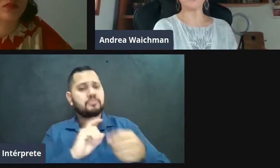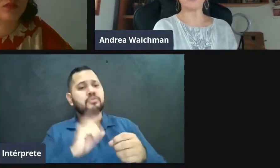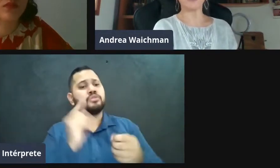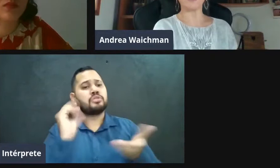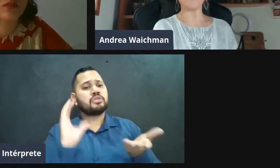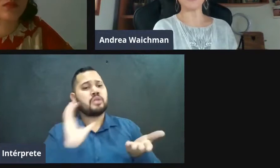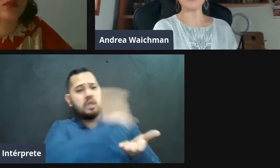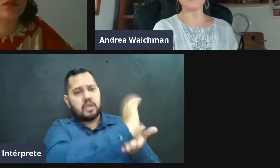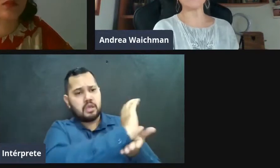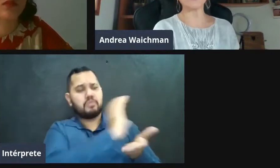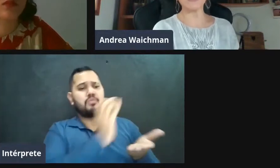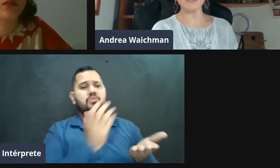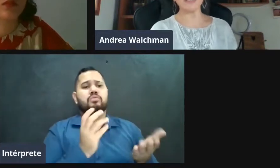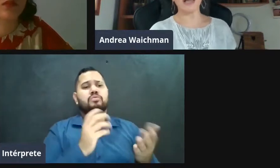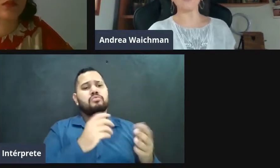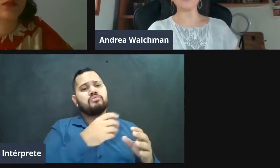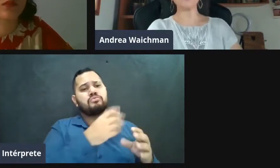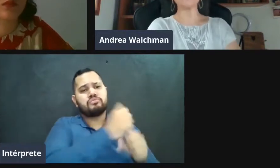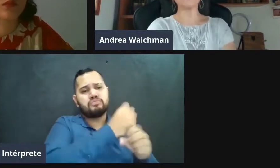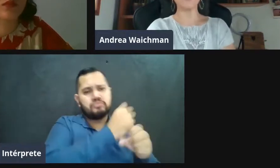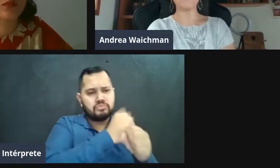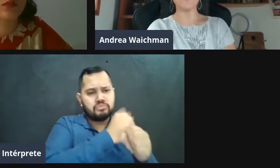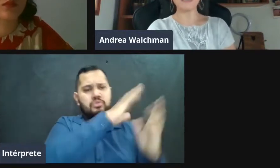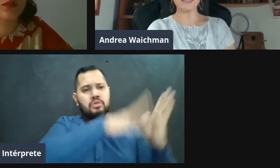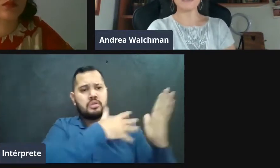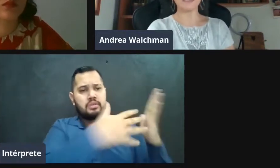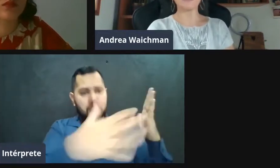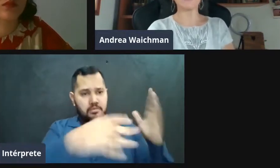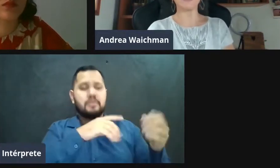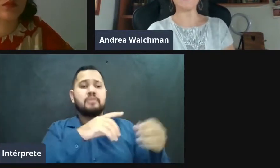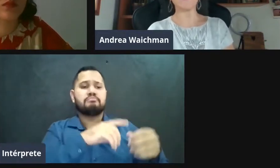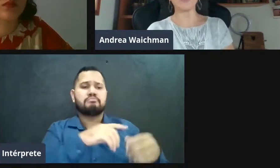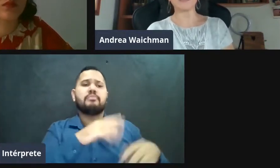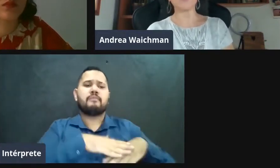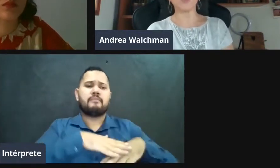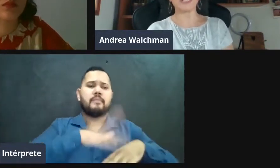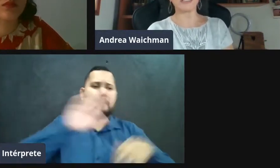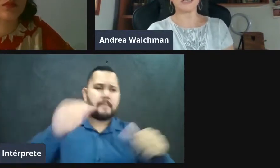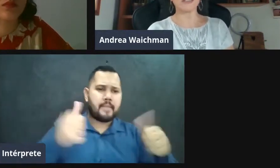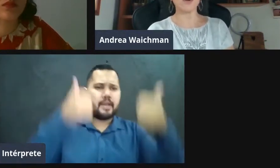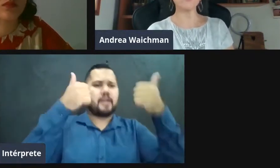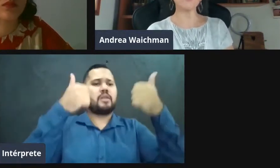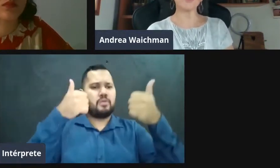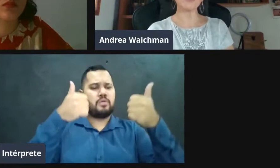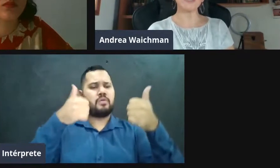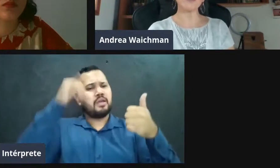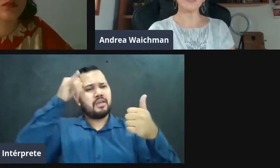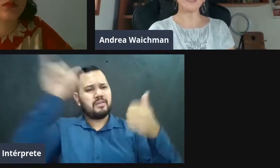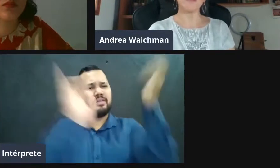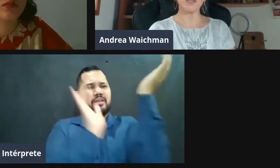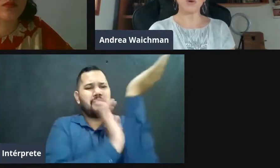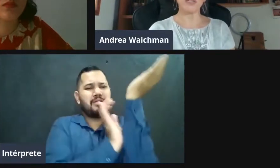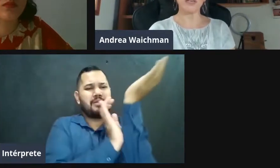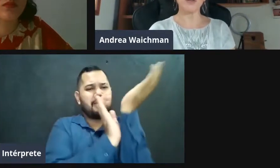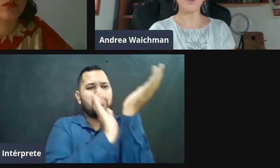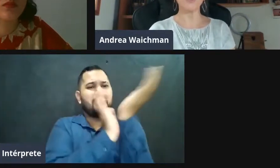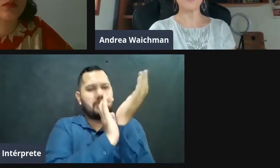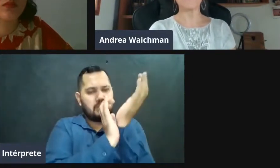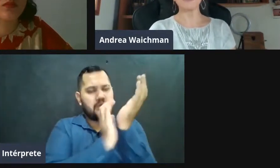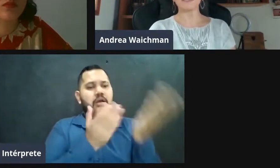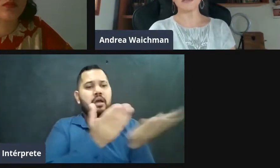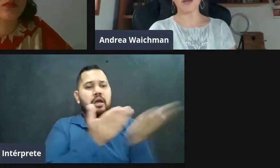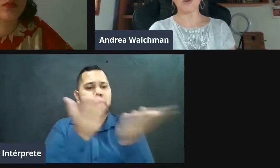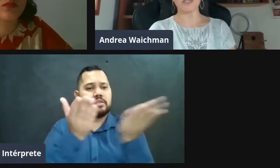recursos financeiros e orçamentários. Isso vai trazer, né, uma desburocratização dos processos de atendimento ao